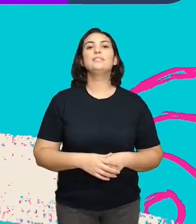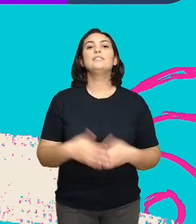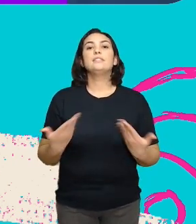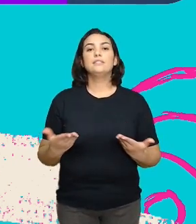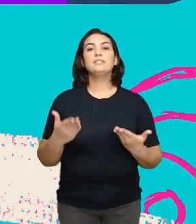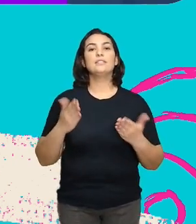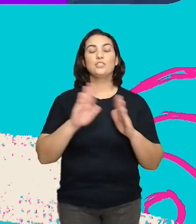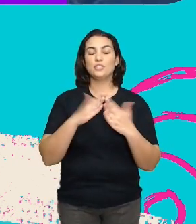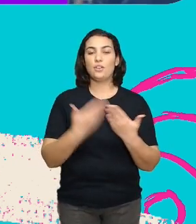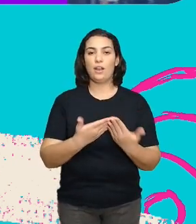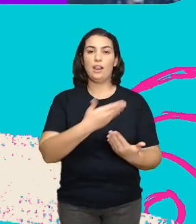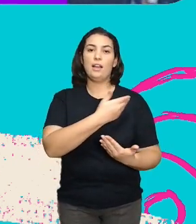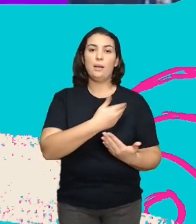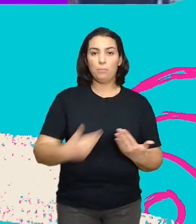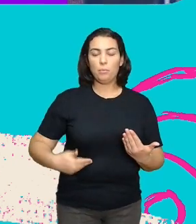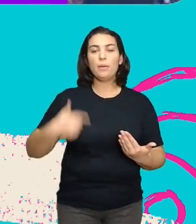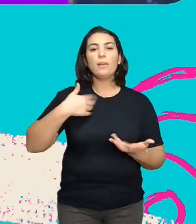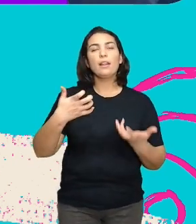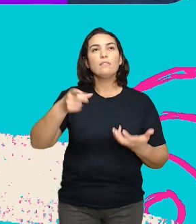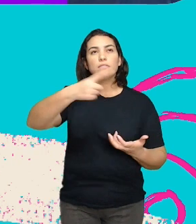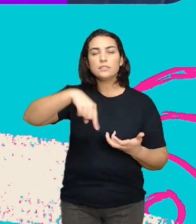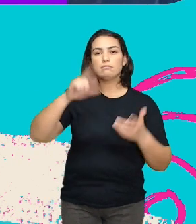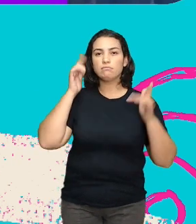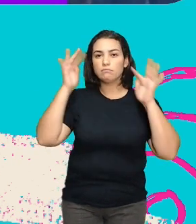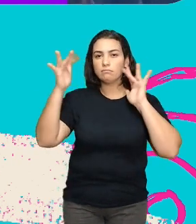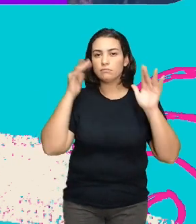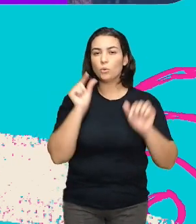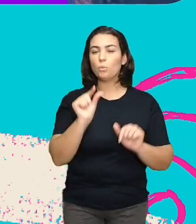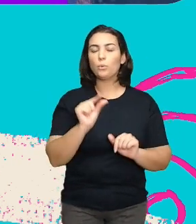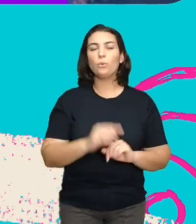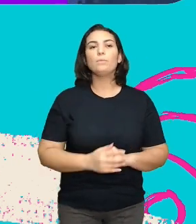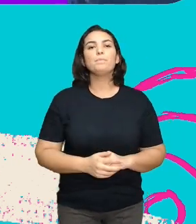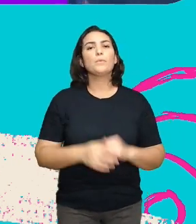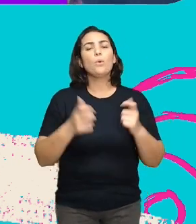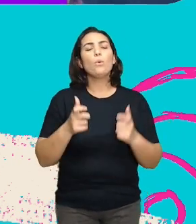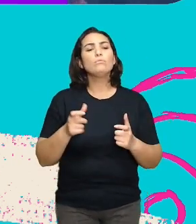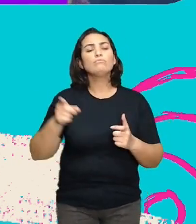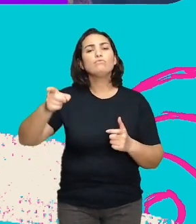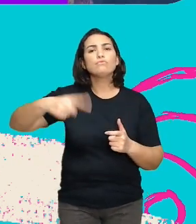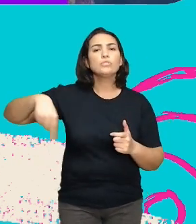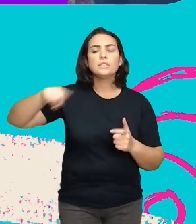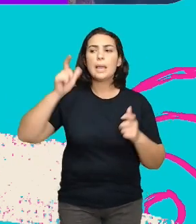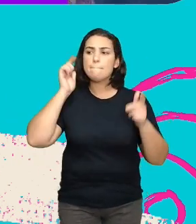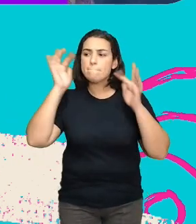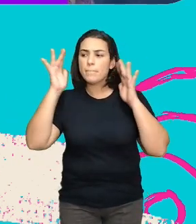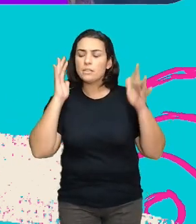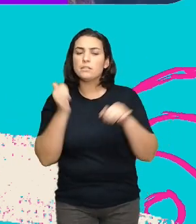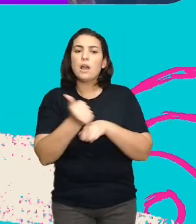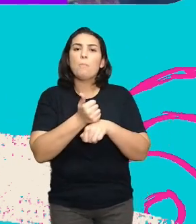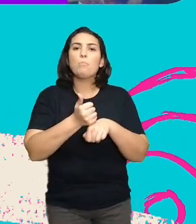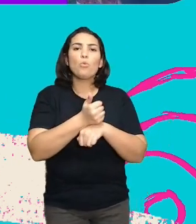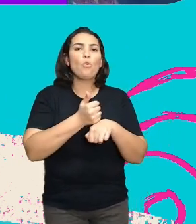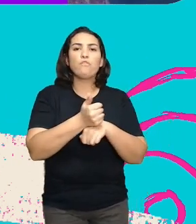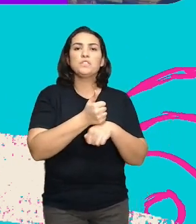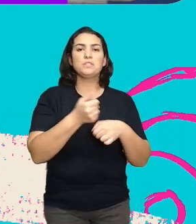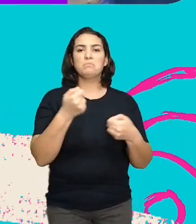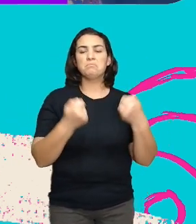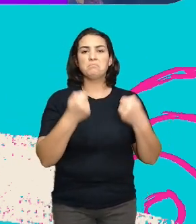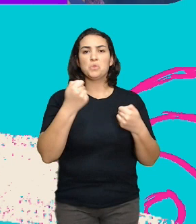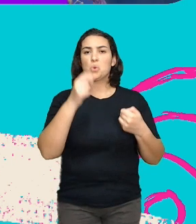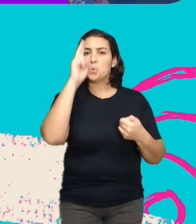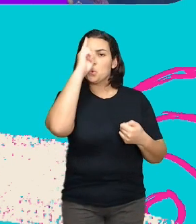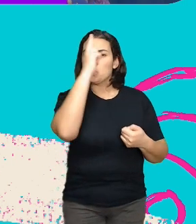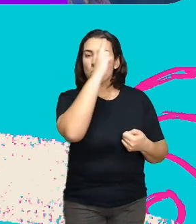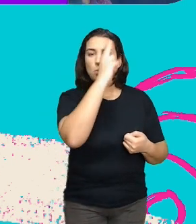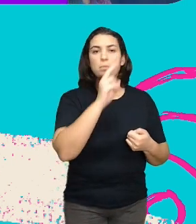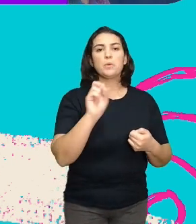vocês pensassem um pouquinho onde que vocês imaginavam ter a profissão de um motorista de Uber, de um operador de